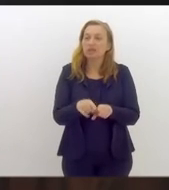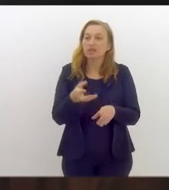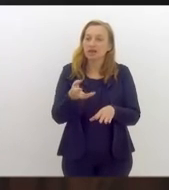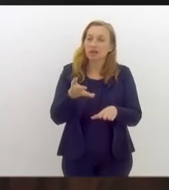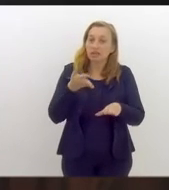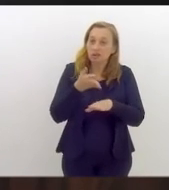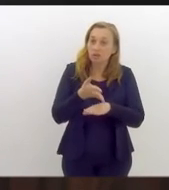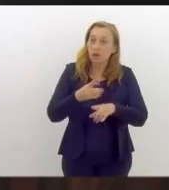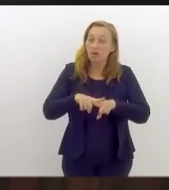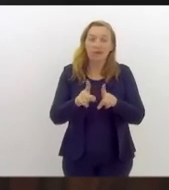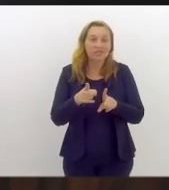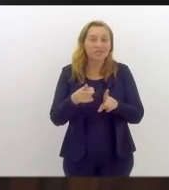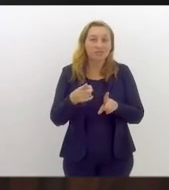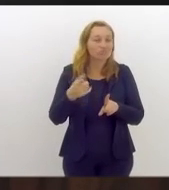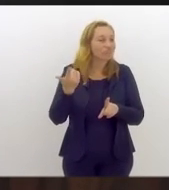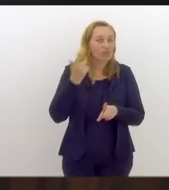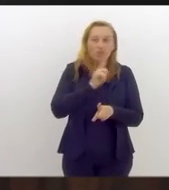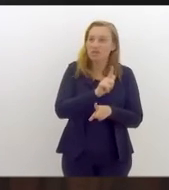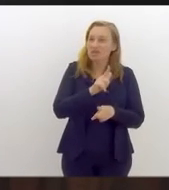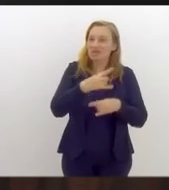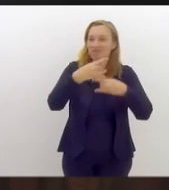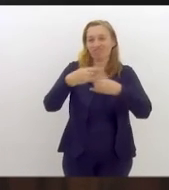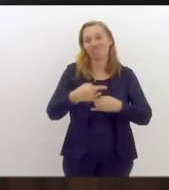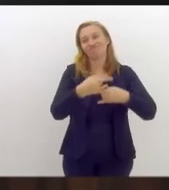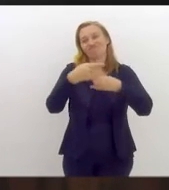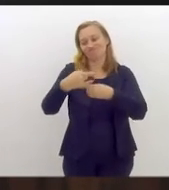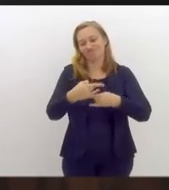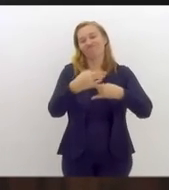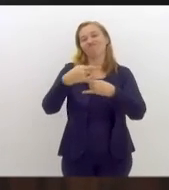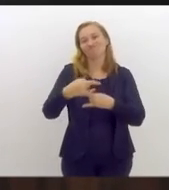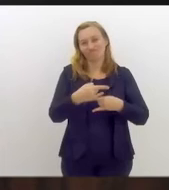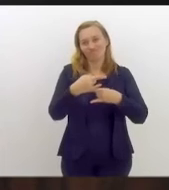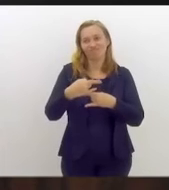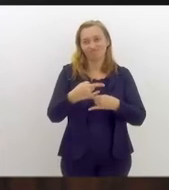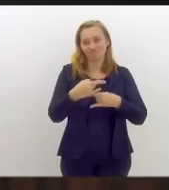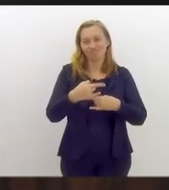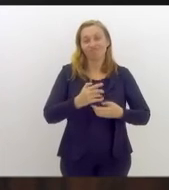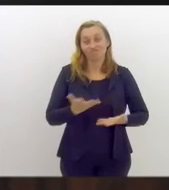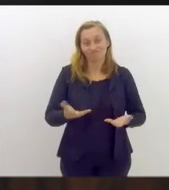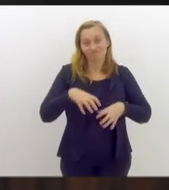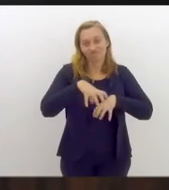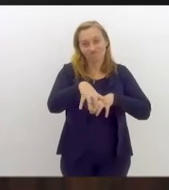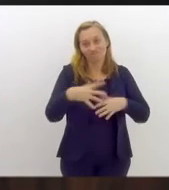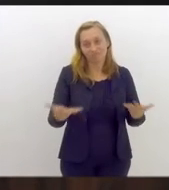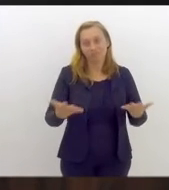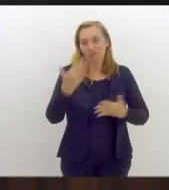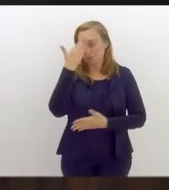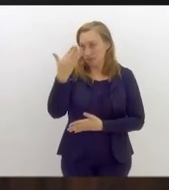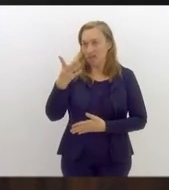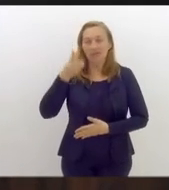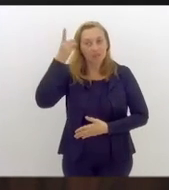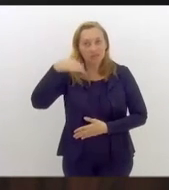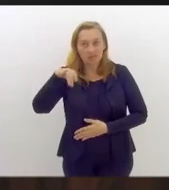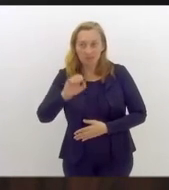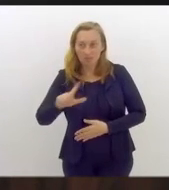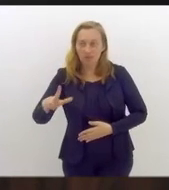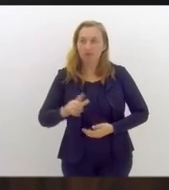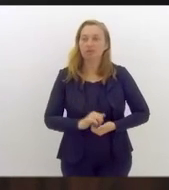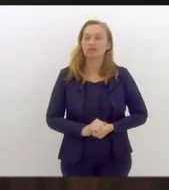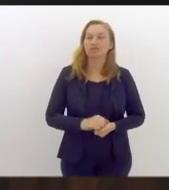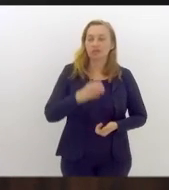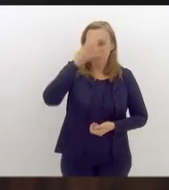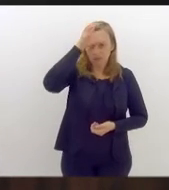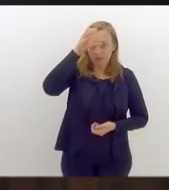entrar, mas ela não está conseguindo acessar bem a sessão remota. Obrigada, deputado Samuel.